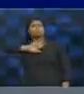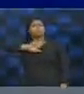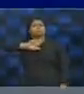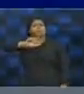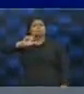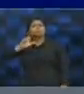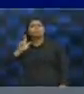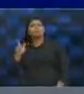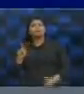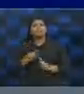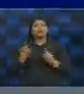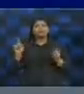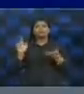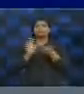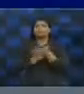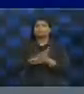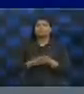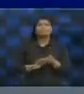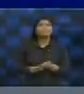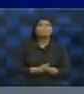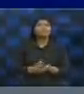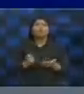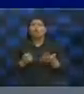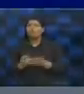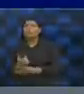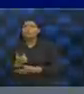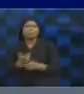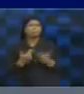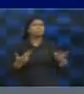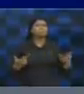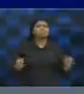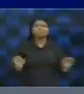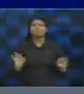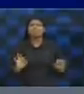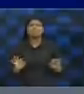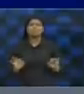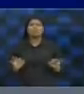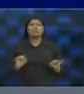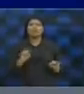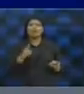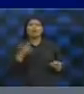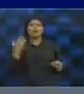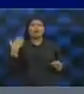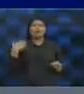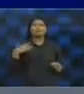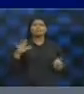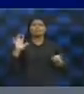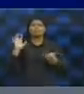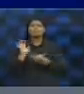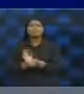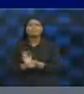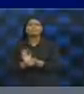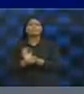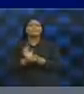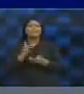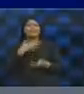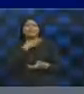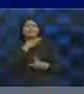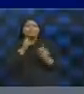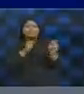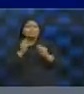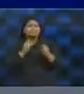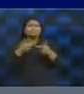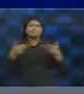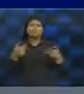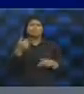não encontrou soluções criativas, que não seguiu o exemplo, por exemplo, de ACM Neto, que de oposição, na crise, teve